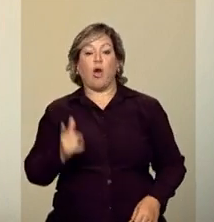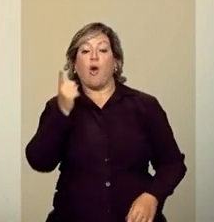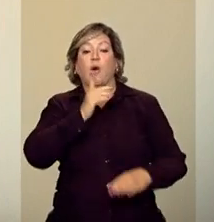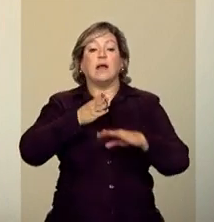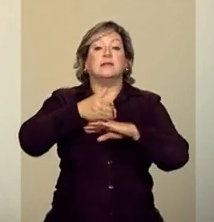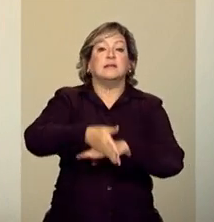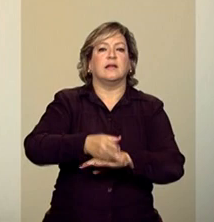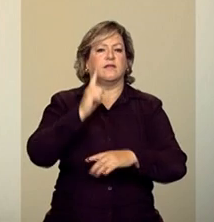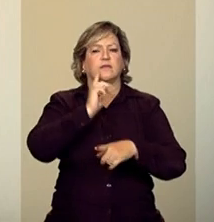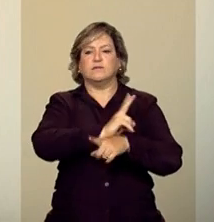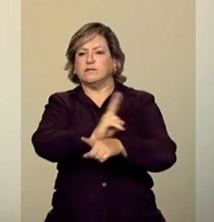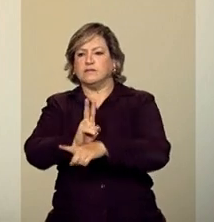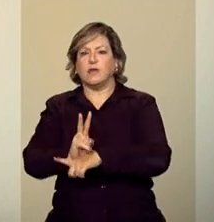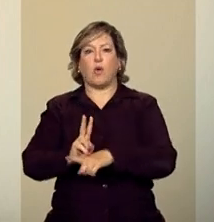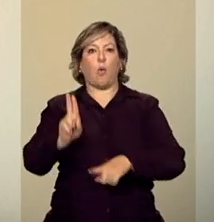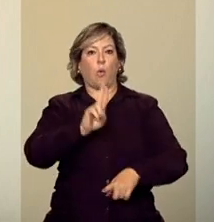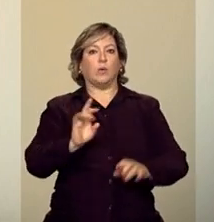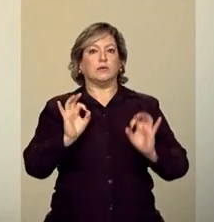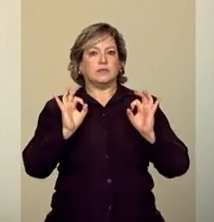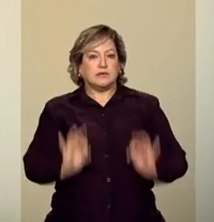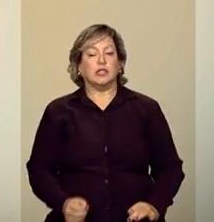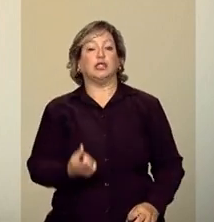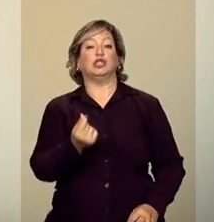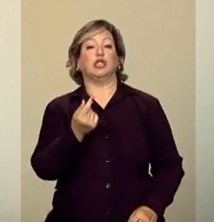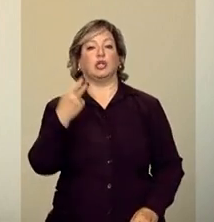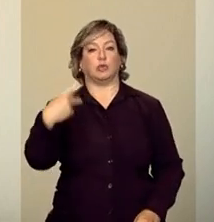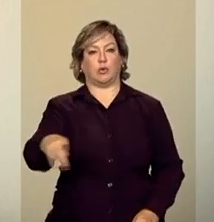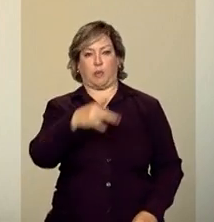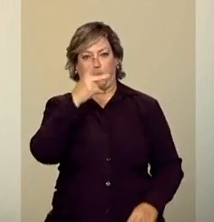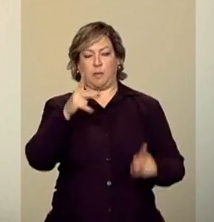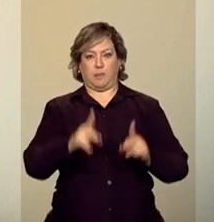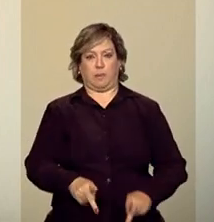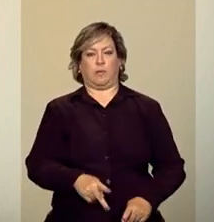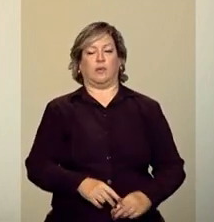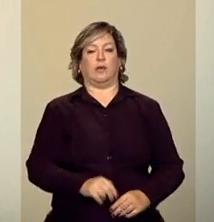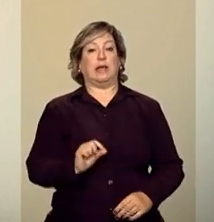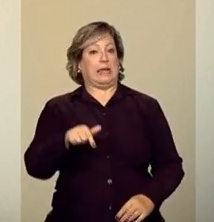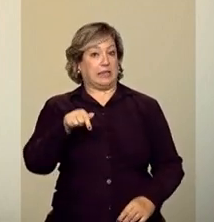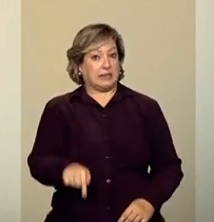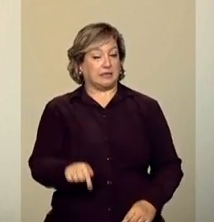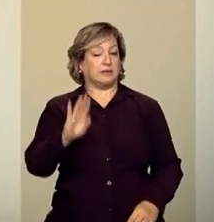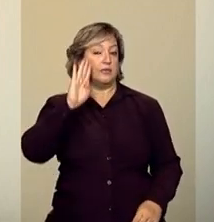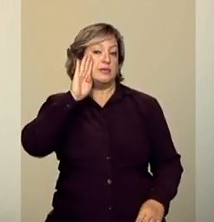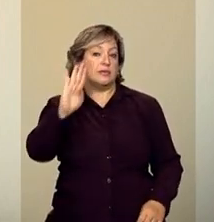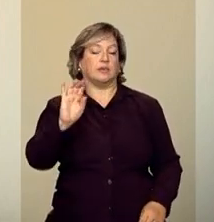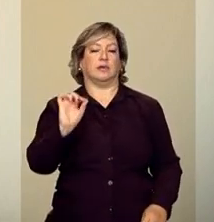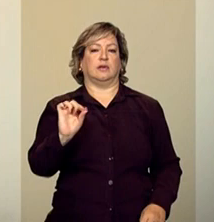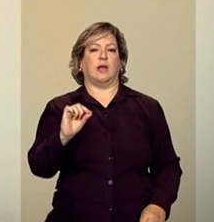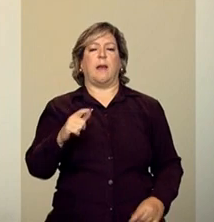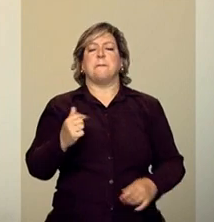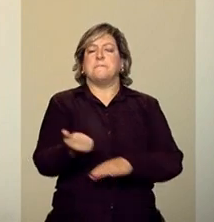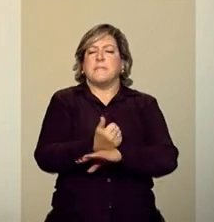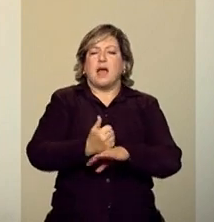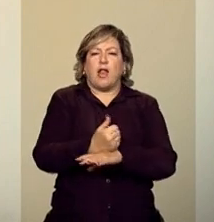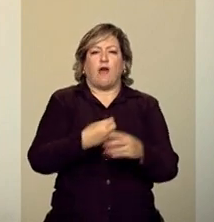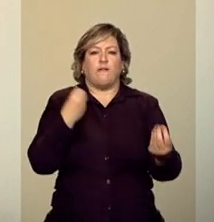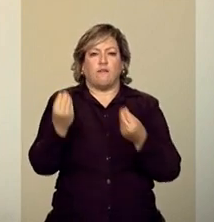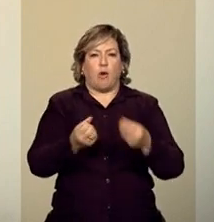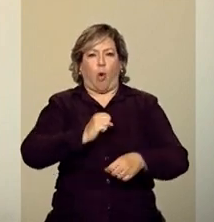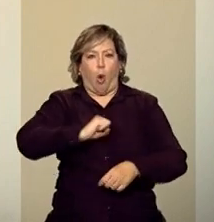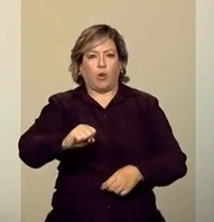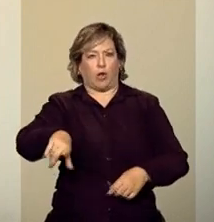para fiscalizar o uso correto do dinheiro público. Aliás, a melhor forma de combater a corrupção é